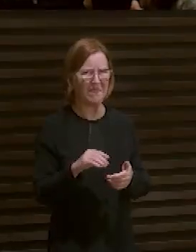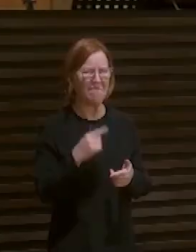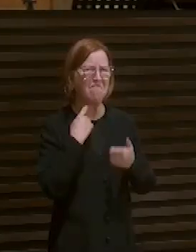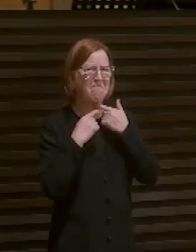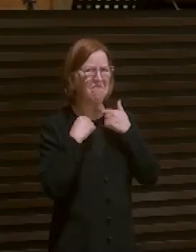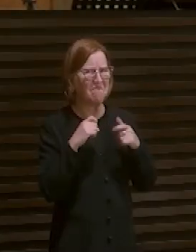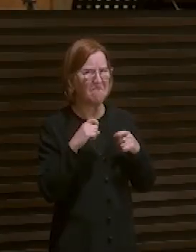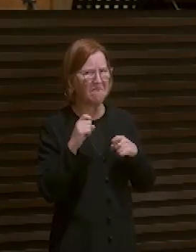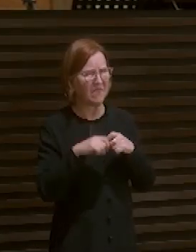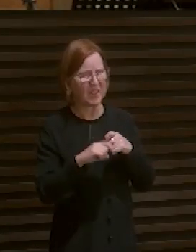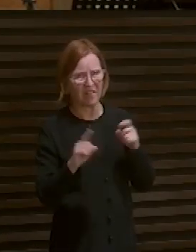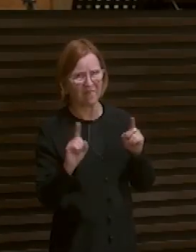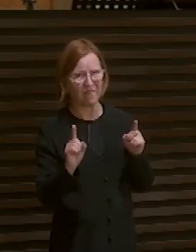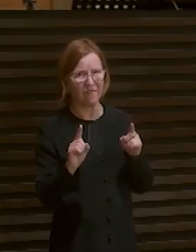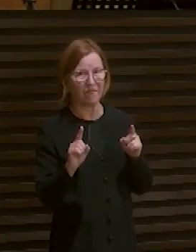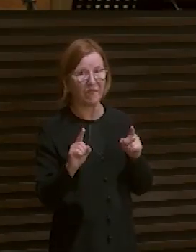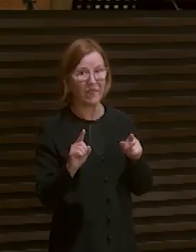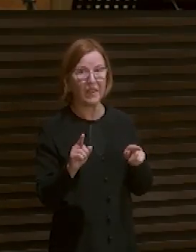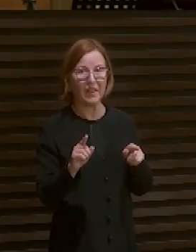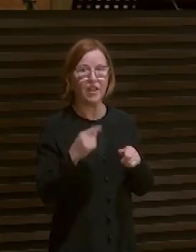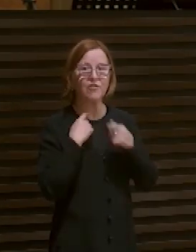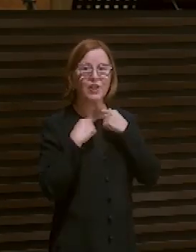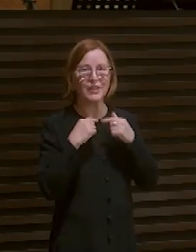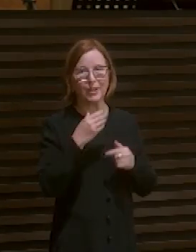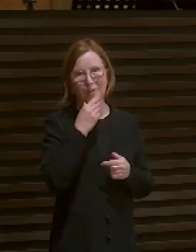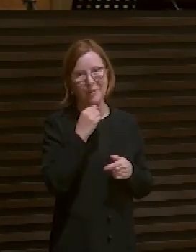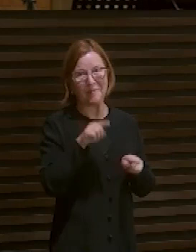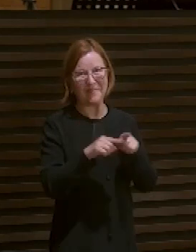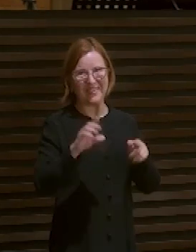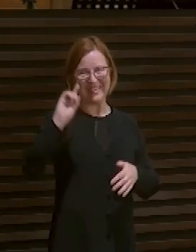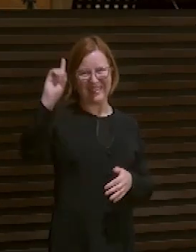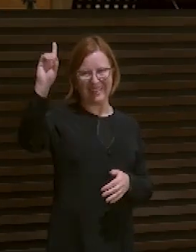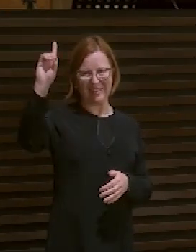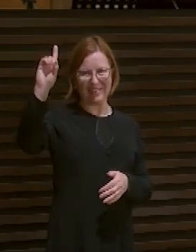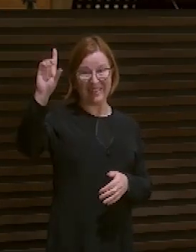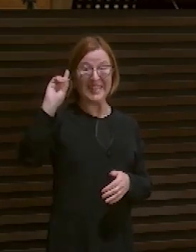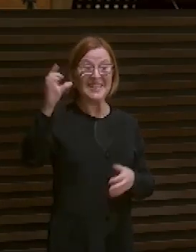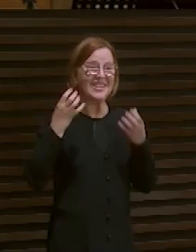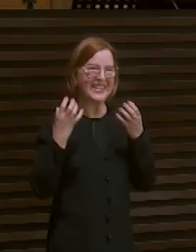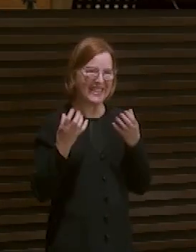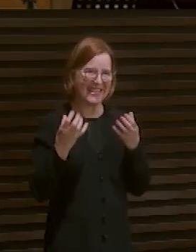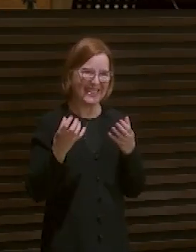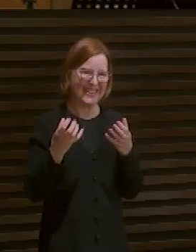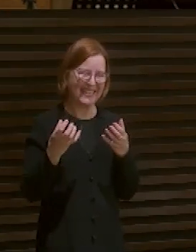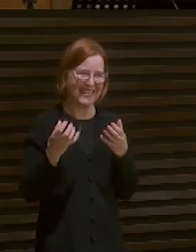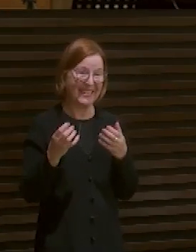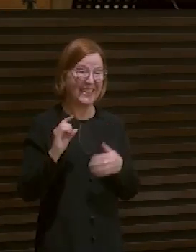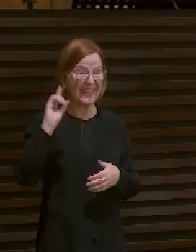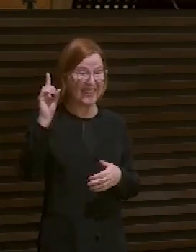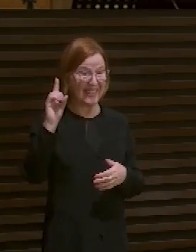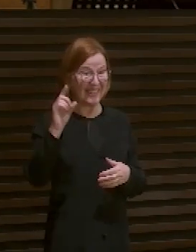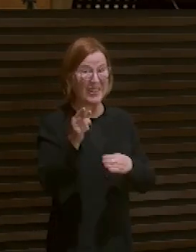Nem da vontade do homem, mas de Deus. Foi Deus que quis. Foi Deus que